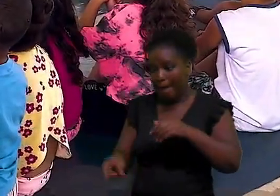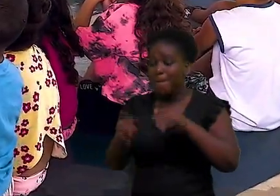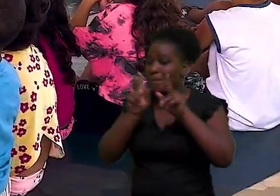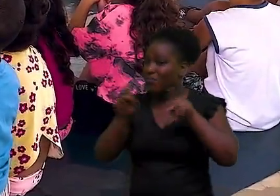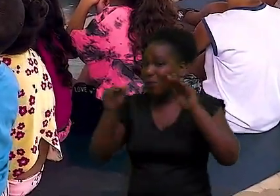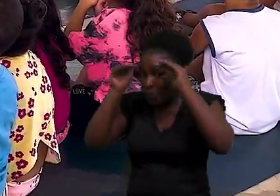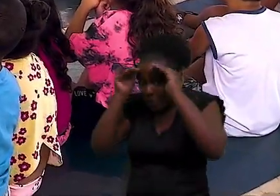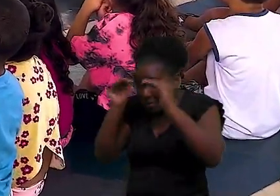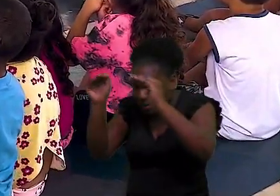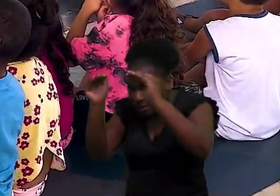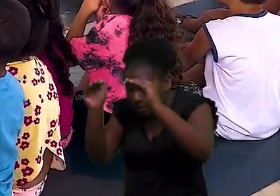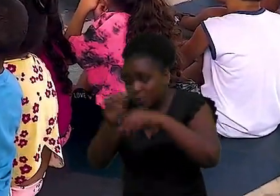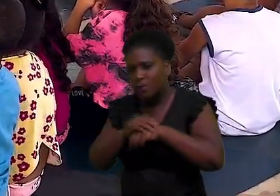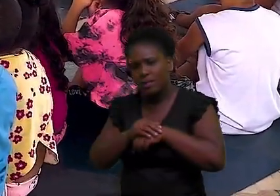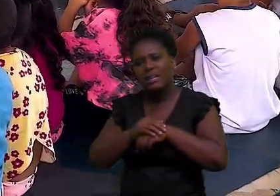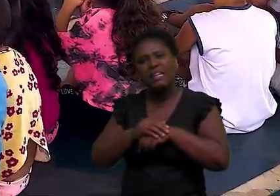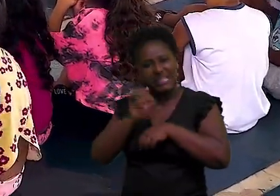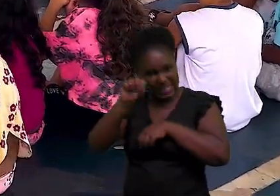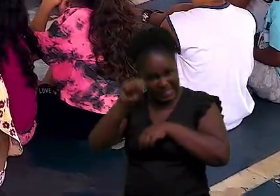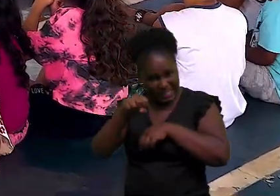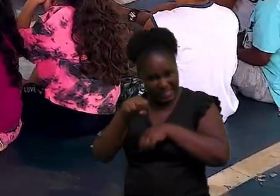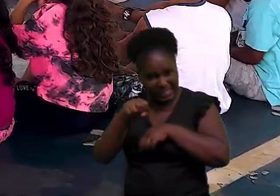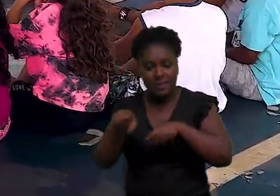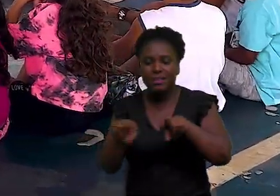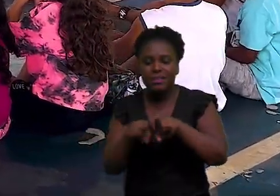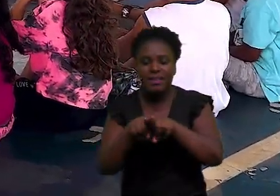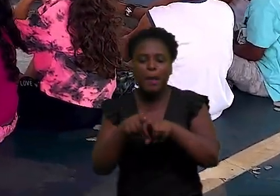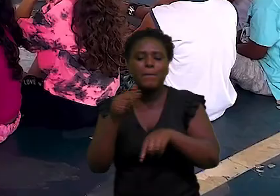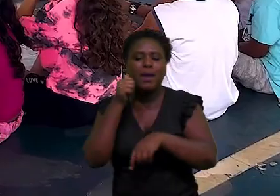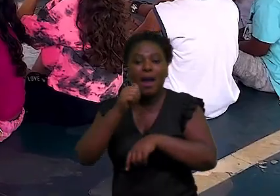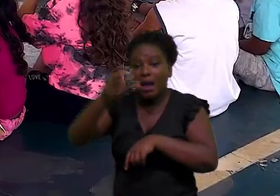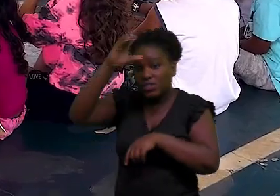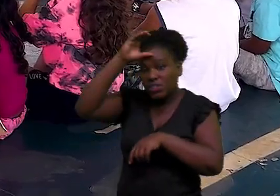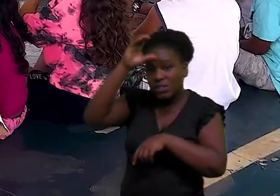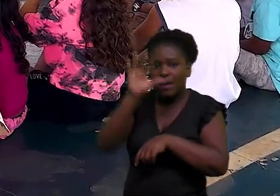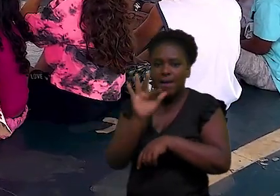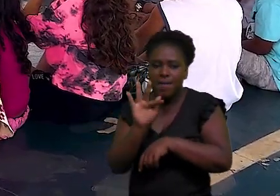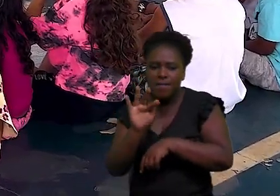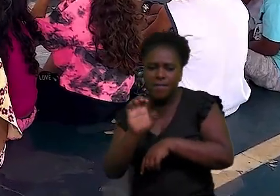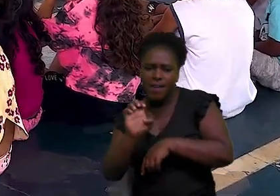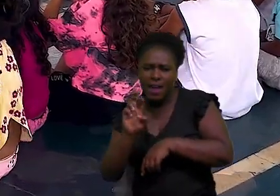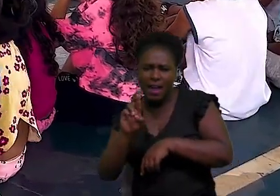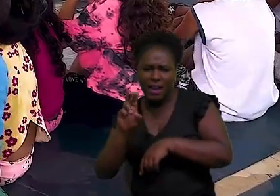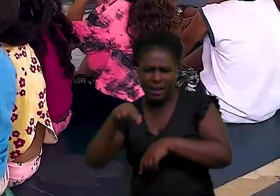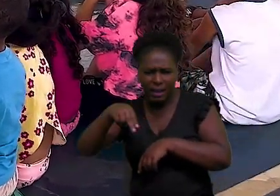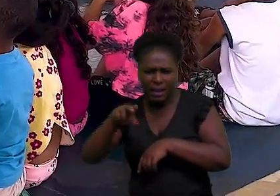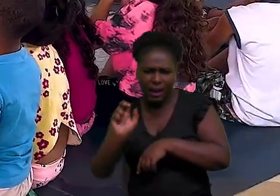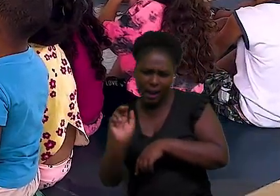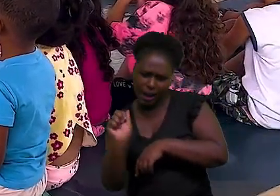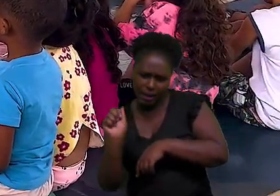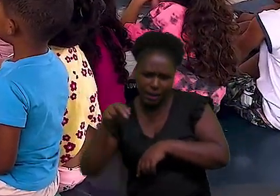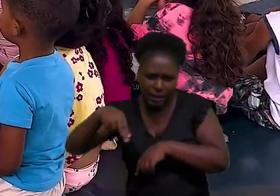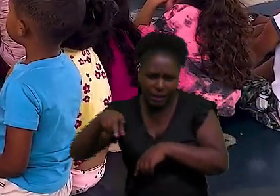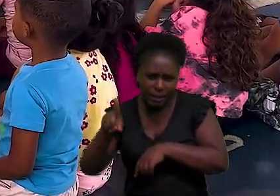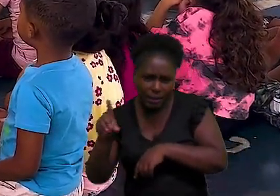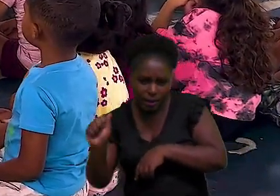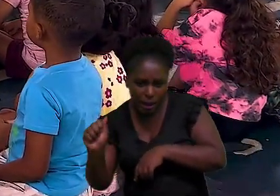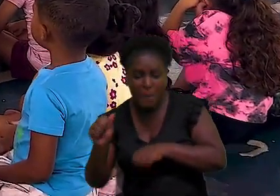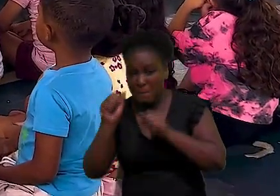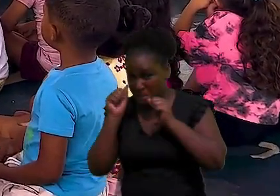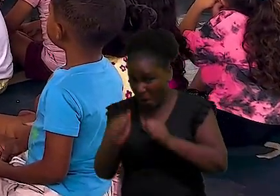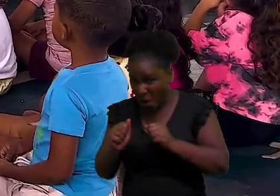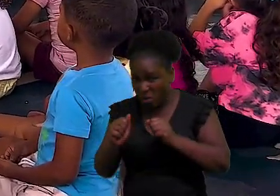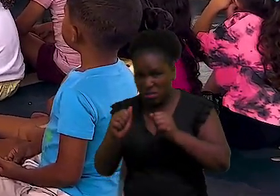Pode desobedecer a tia Fernanda na mesa? Não! E ela vai me contar, vocês sabiam que lá